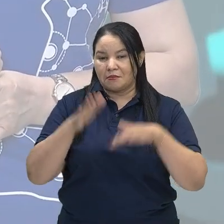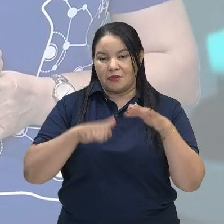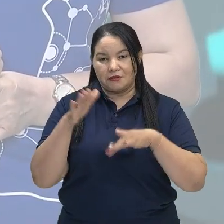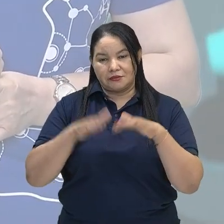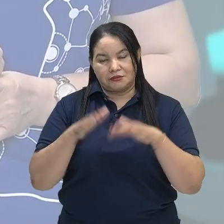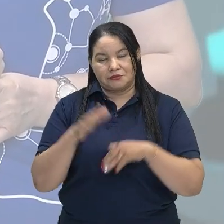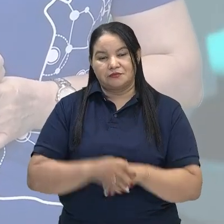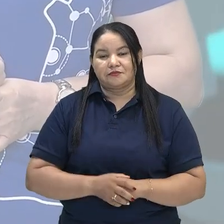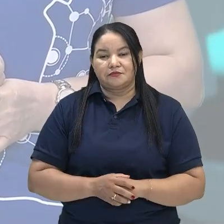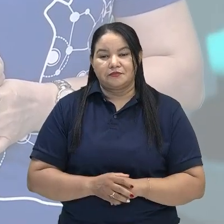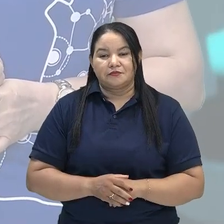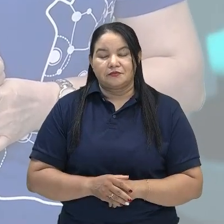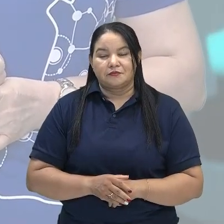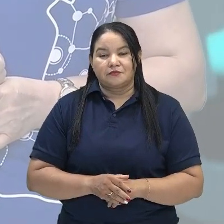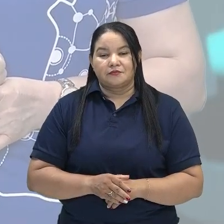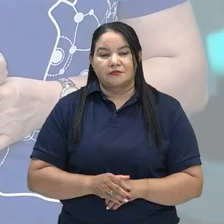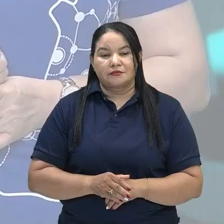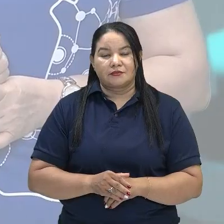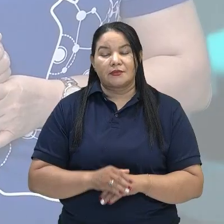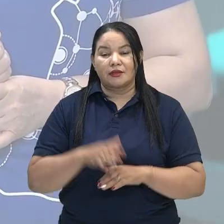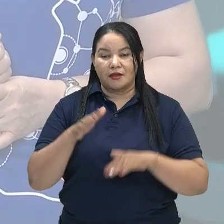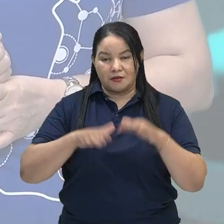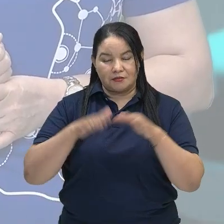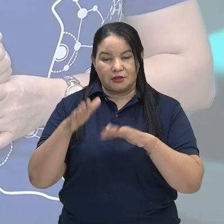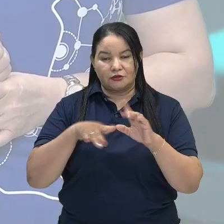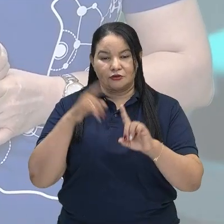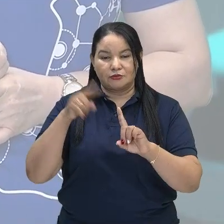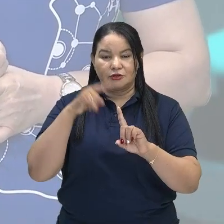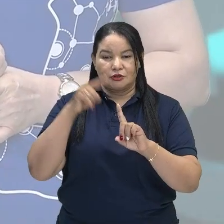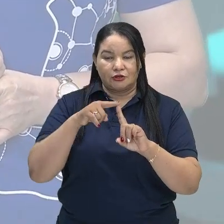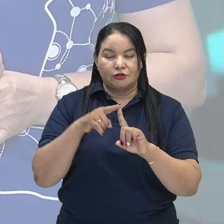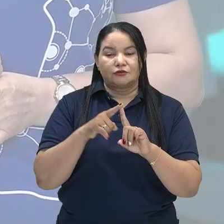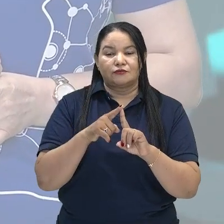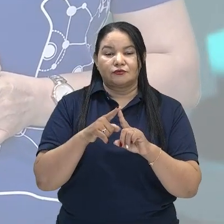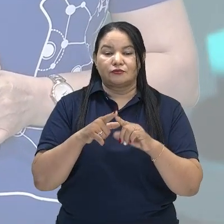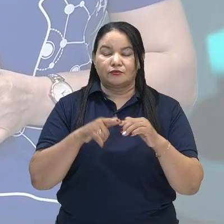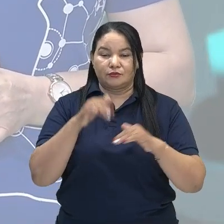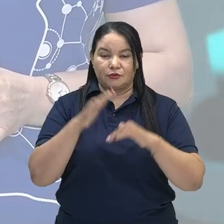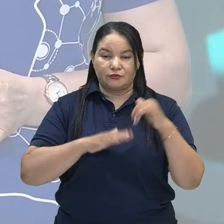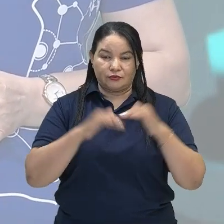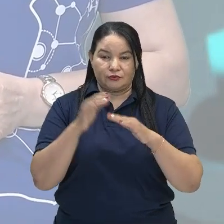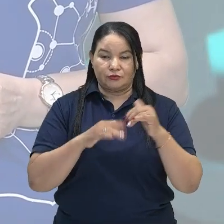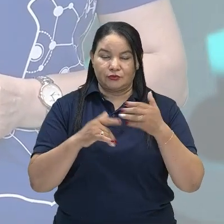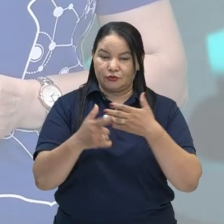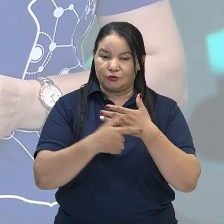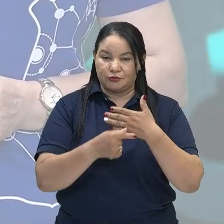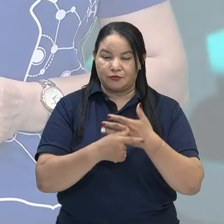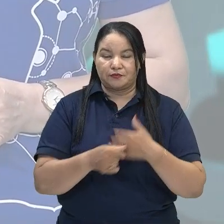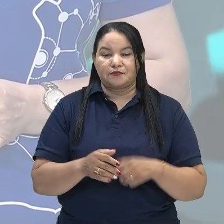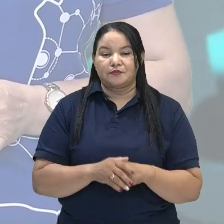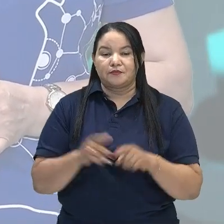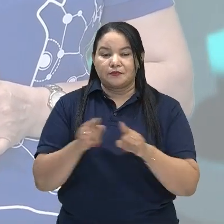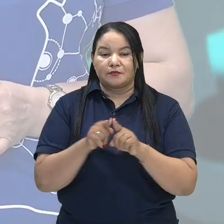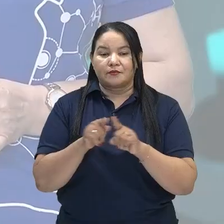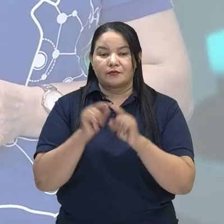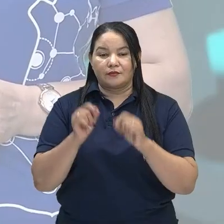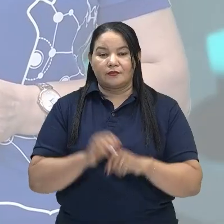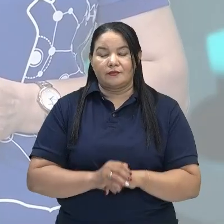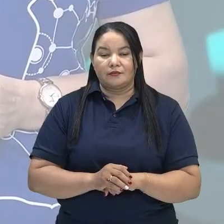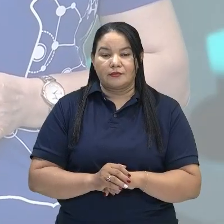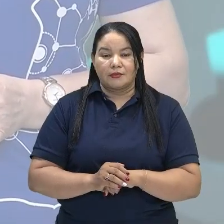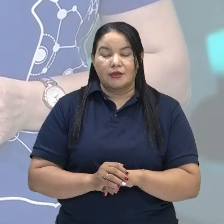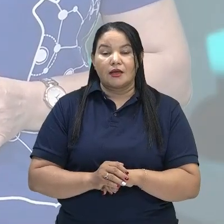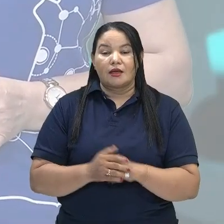da intenção do escritor, né, do cronista. Tem também liberdade na formalidade, né, a formalidade